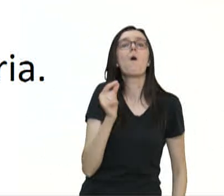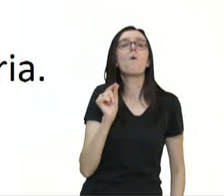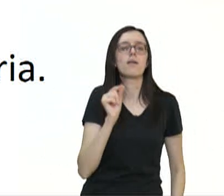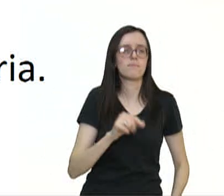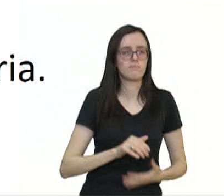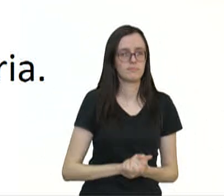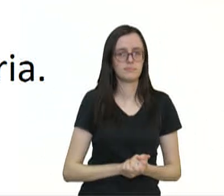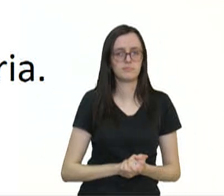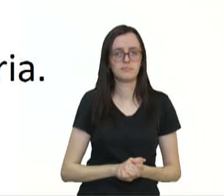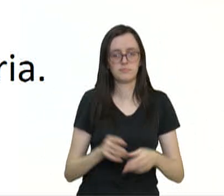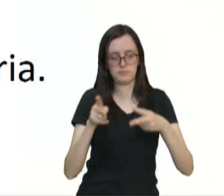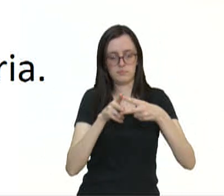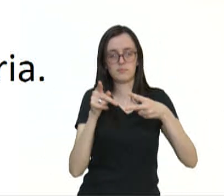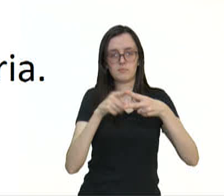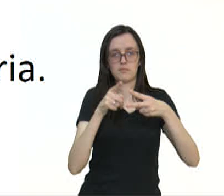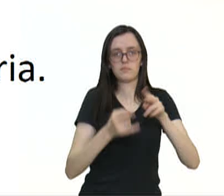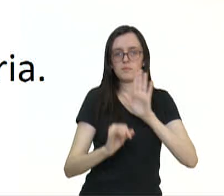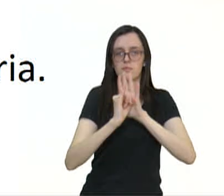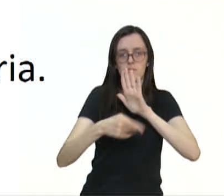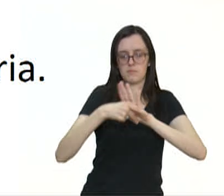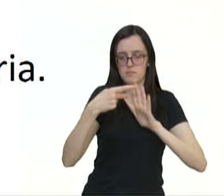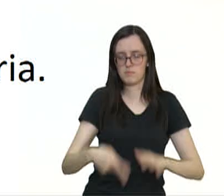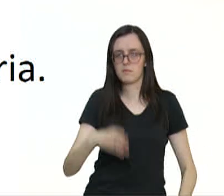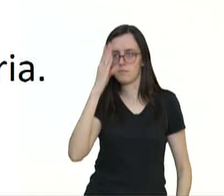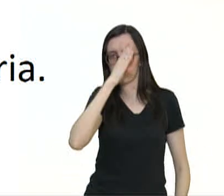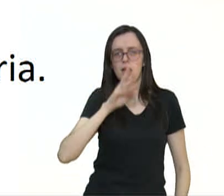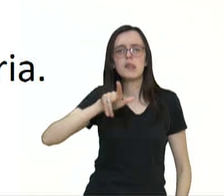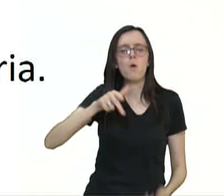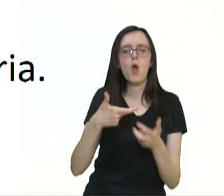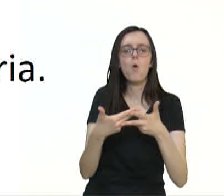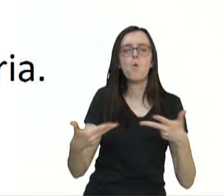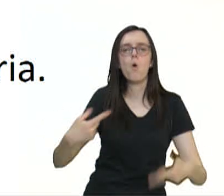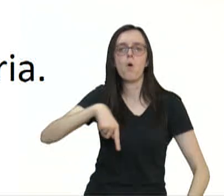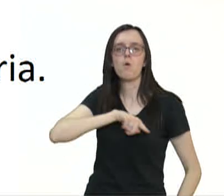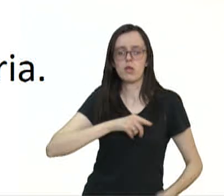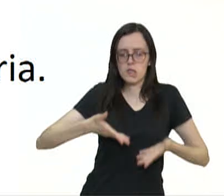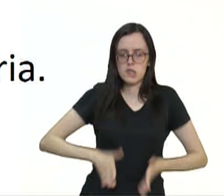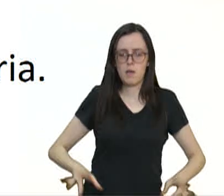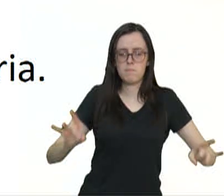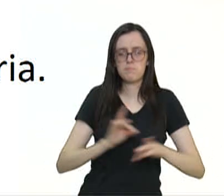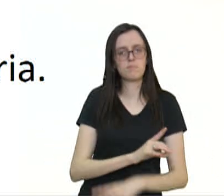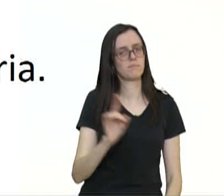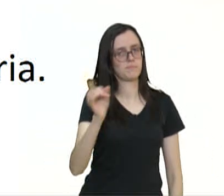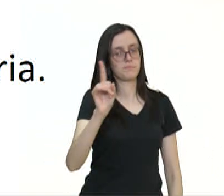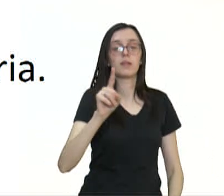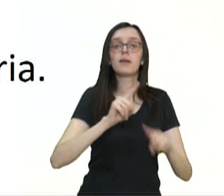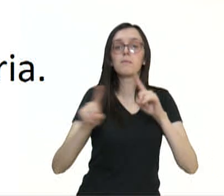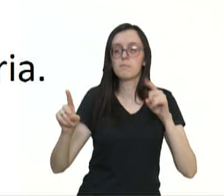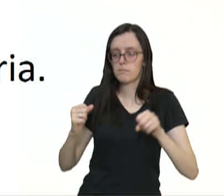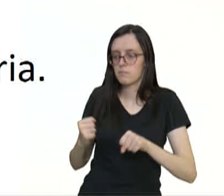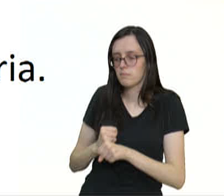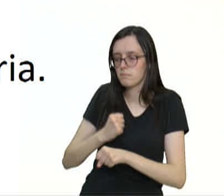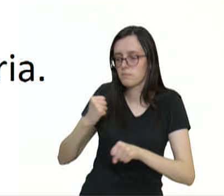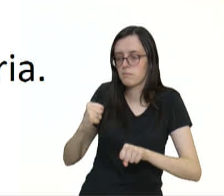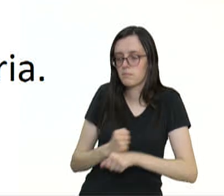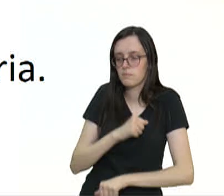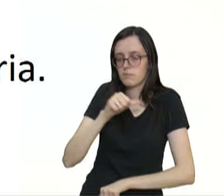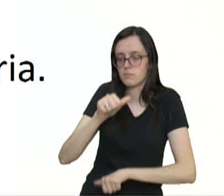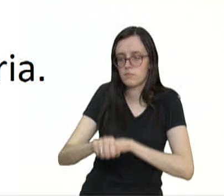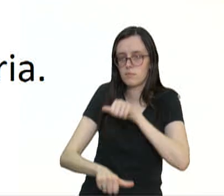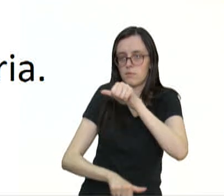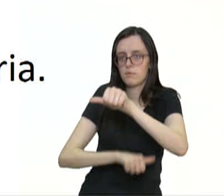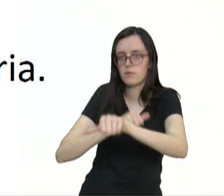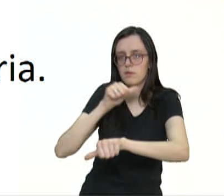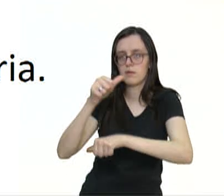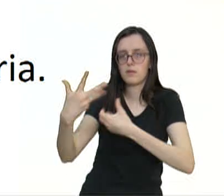A. As identidades nacionais não são coisas com as quais nós nascemos, mas são formadas e transformadas no